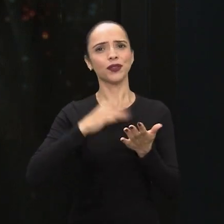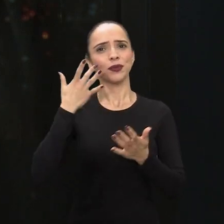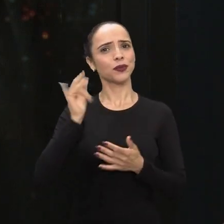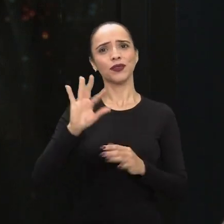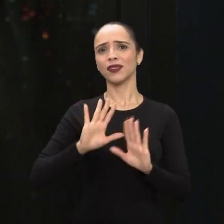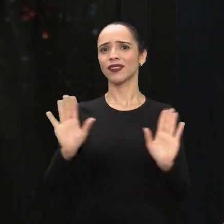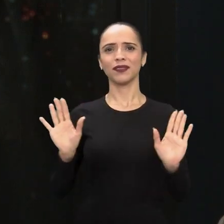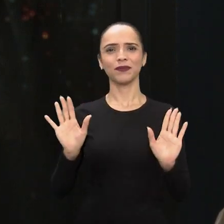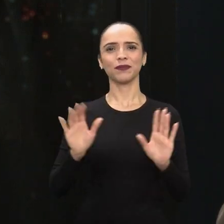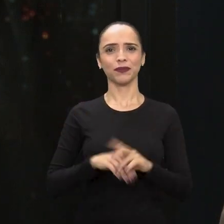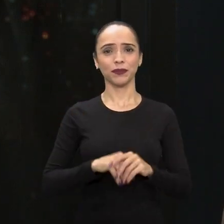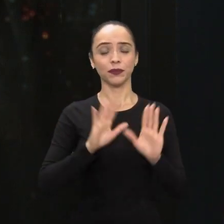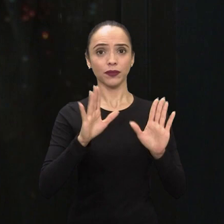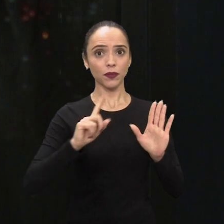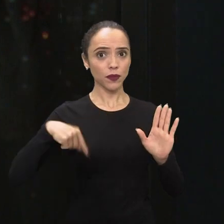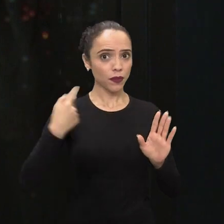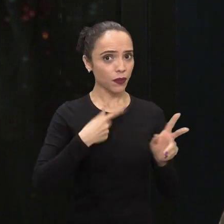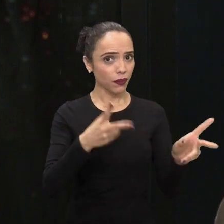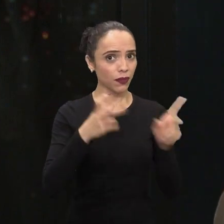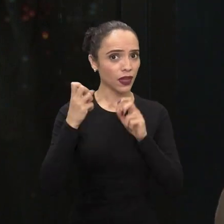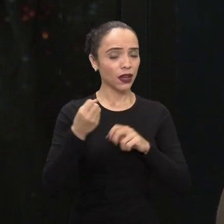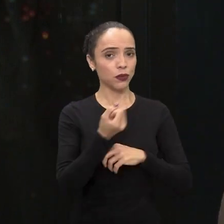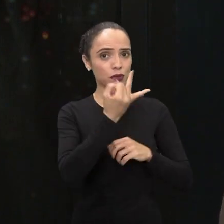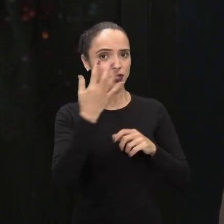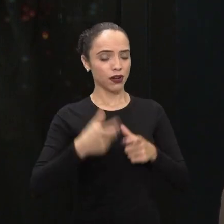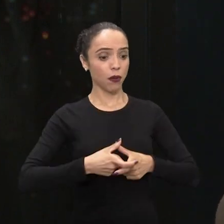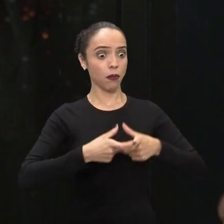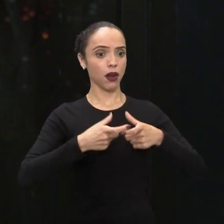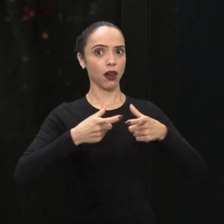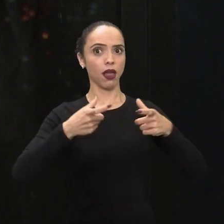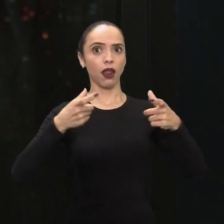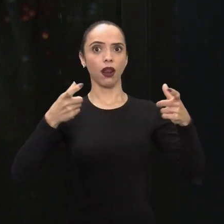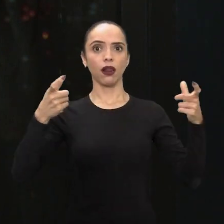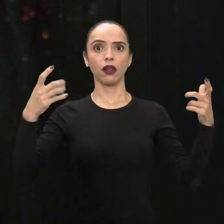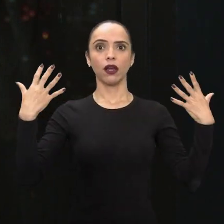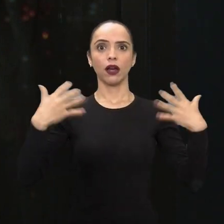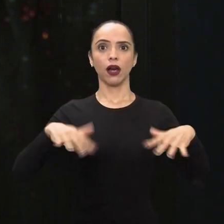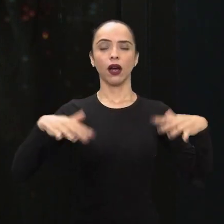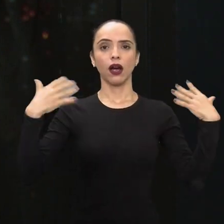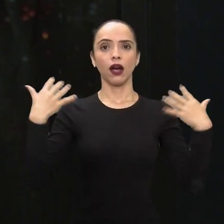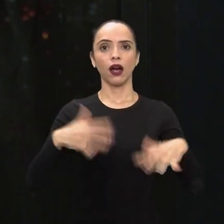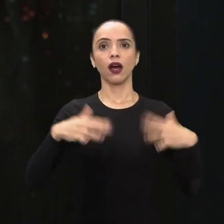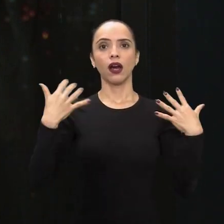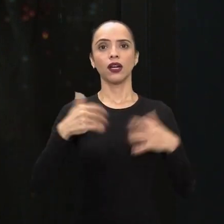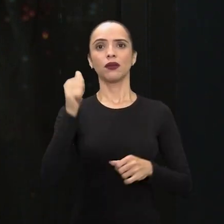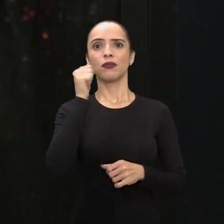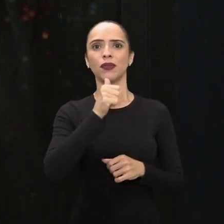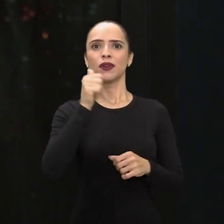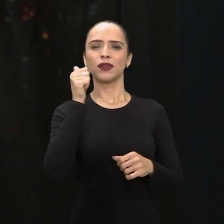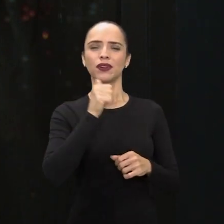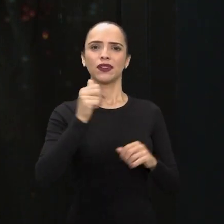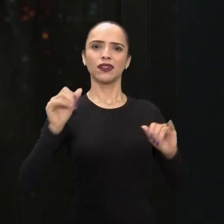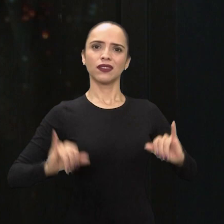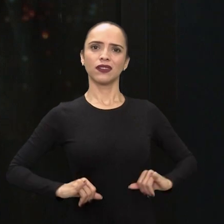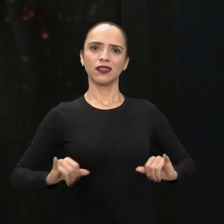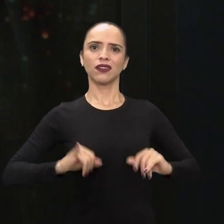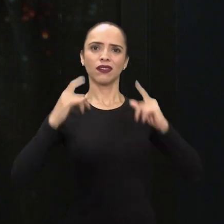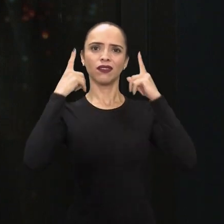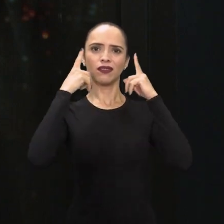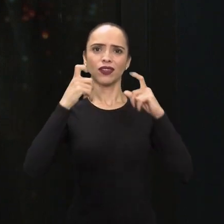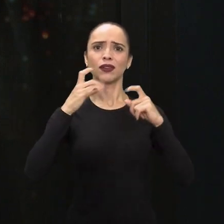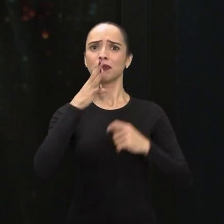ao contrário você olha o aumento e o aumento até escandaloso de casos uma barbaridade